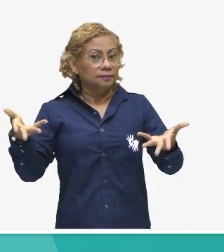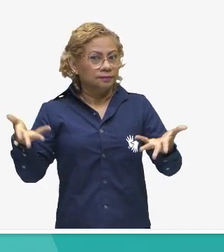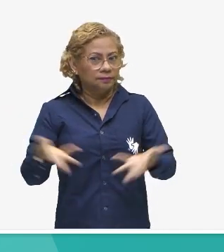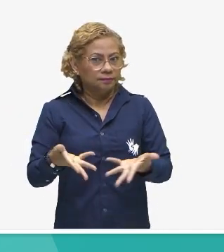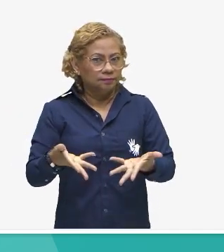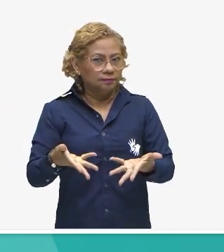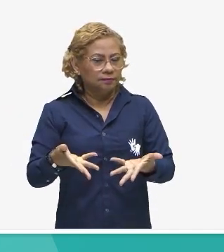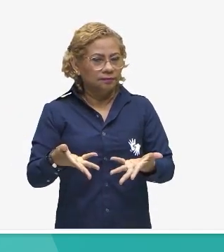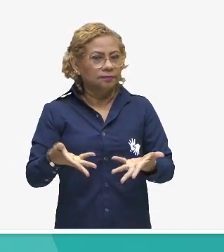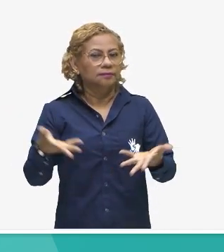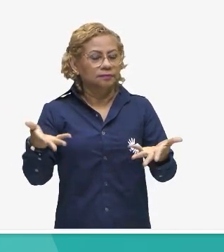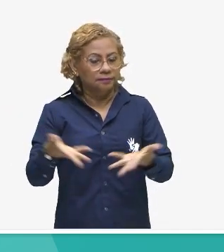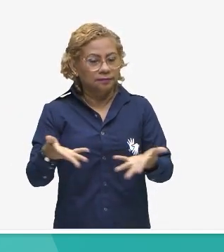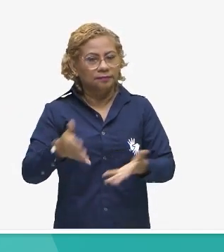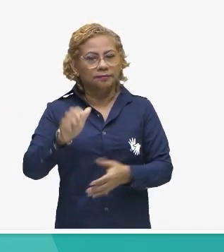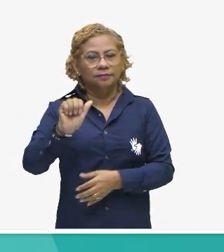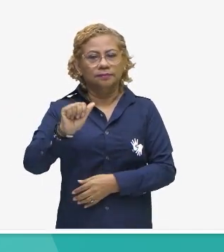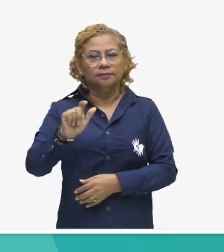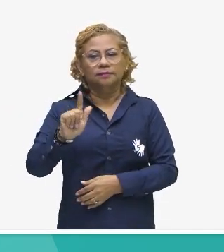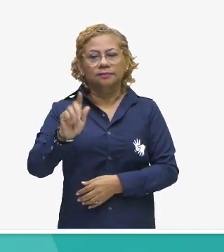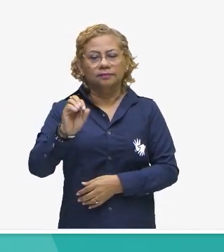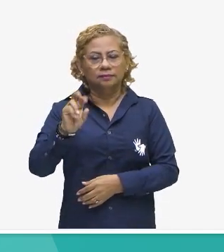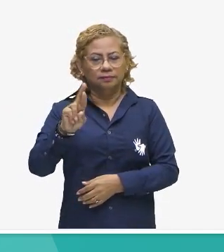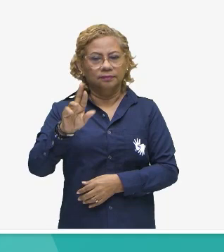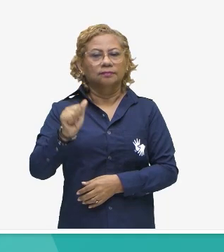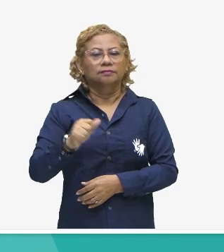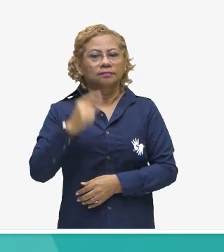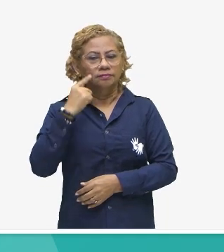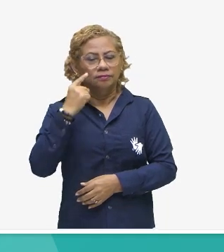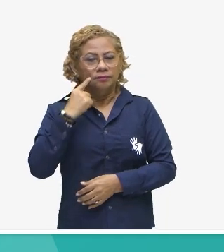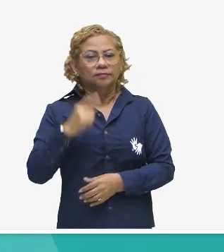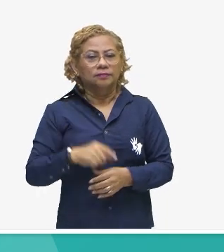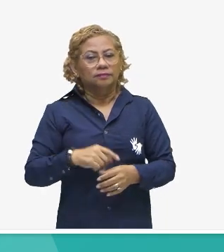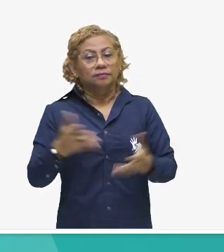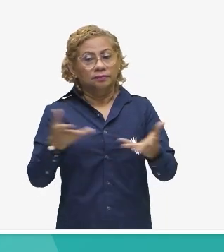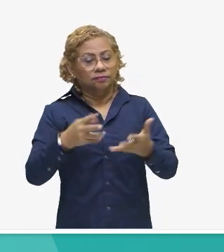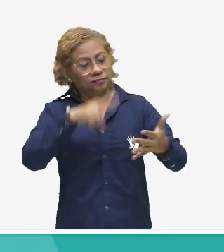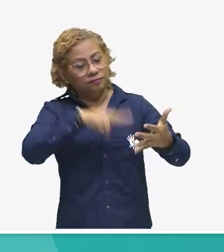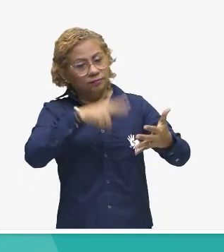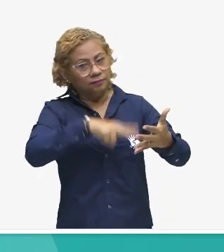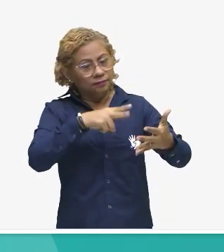agora. Mas no texto que vocês acabaram de ler, as